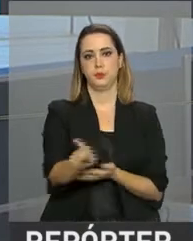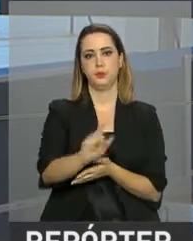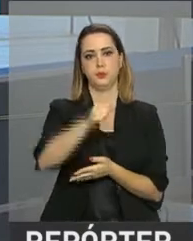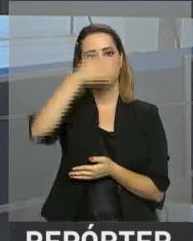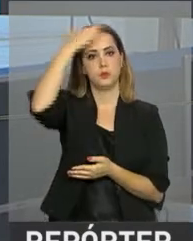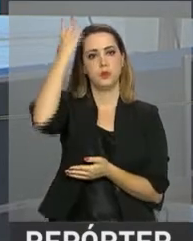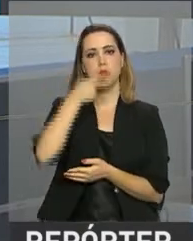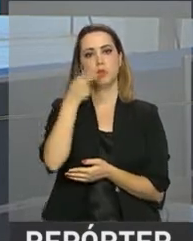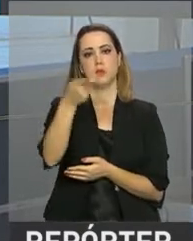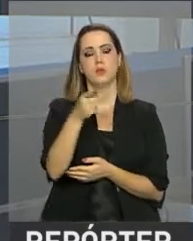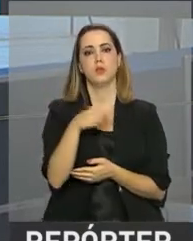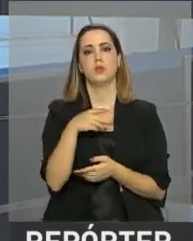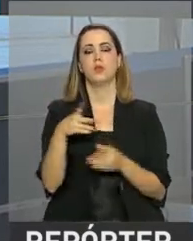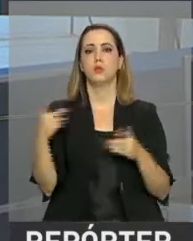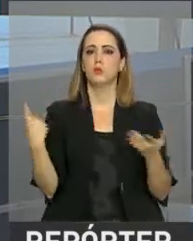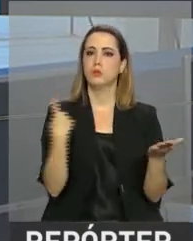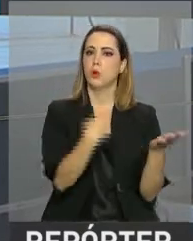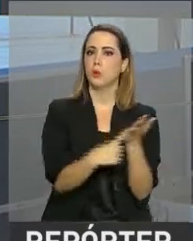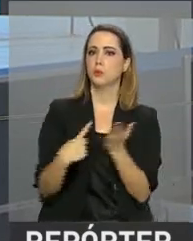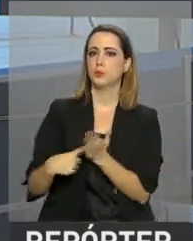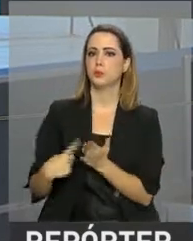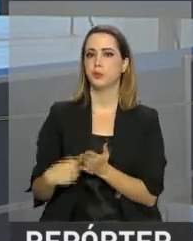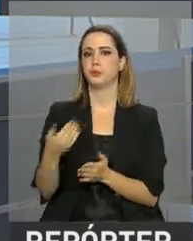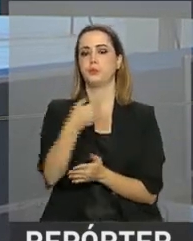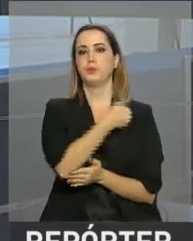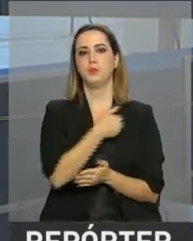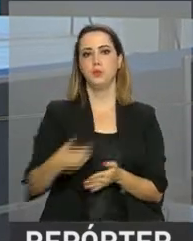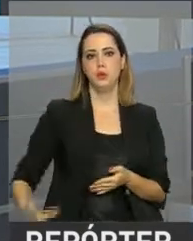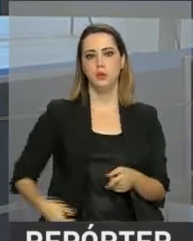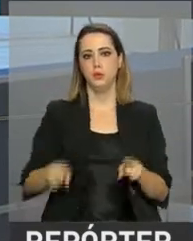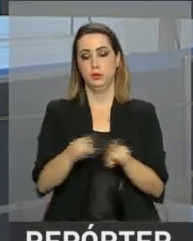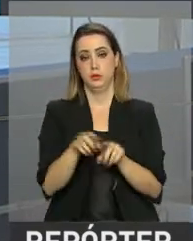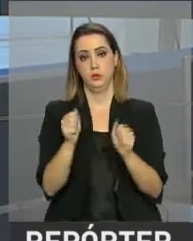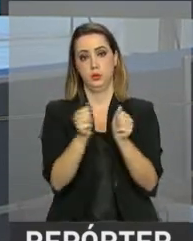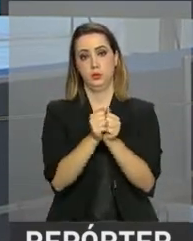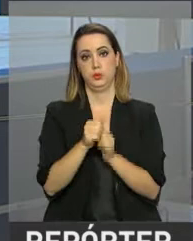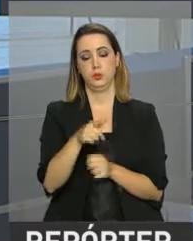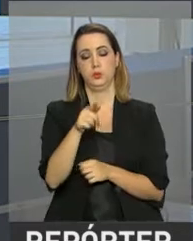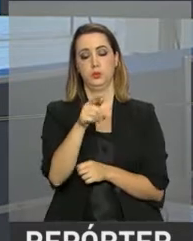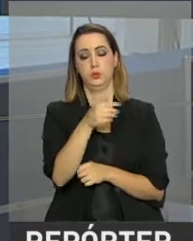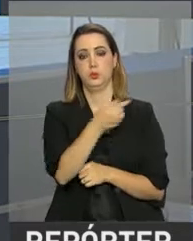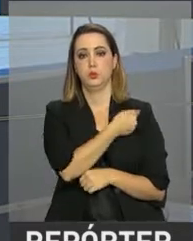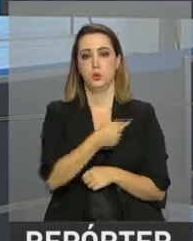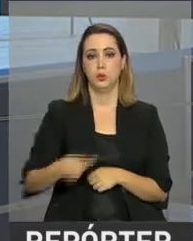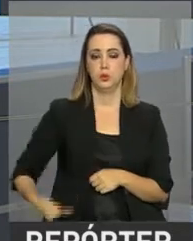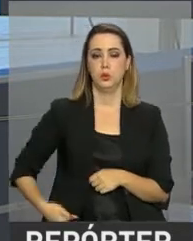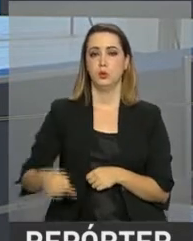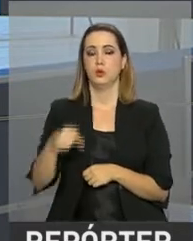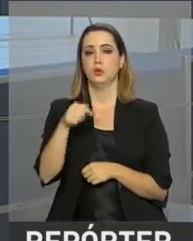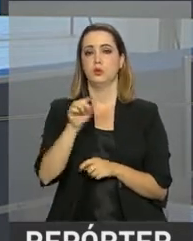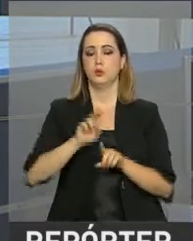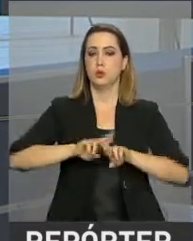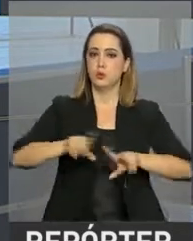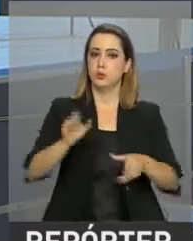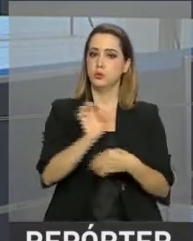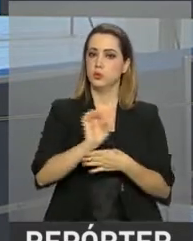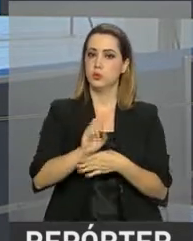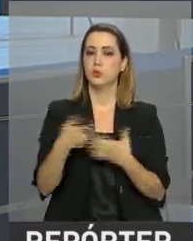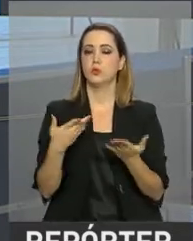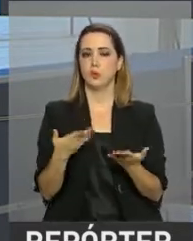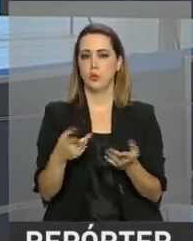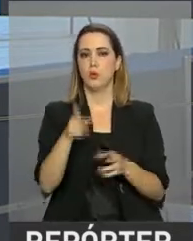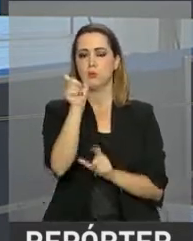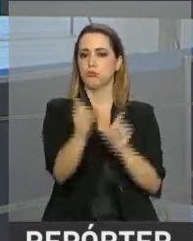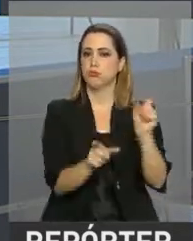o acordo feito entre estados eo governo federal para equilibrar as contas públicas entre as medidas os governadores se